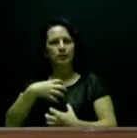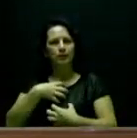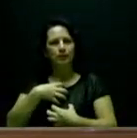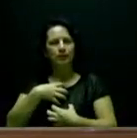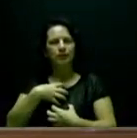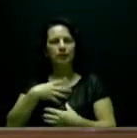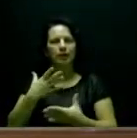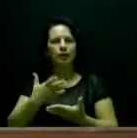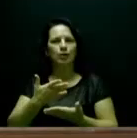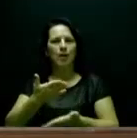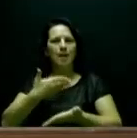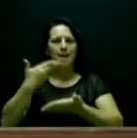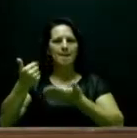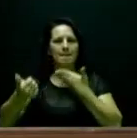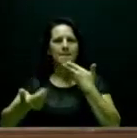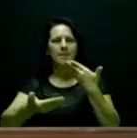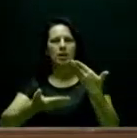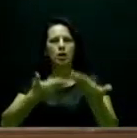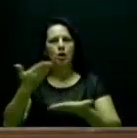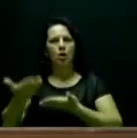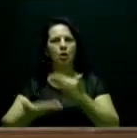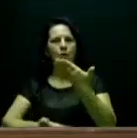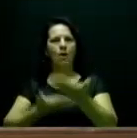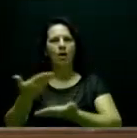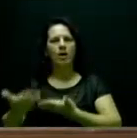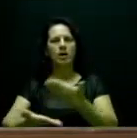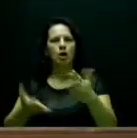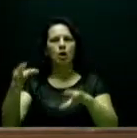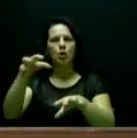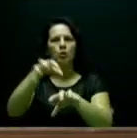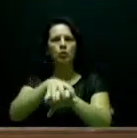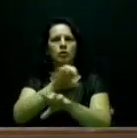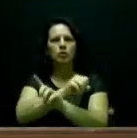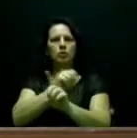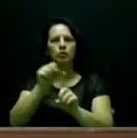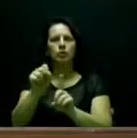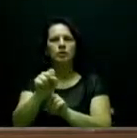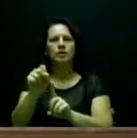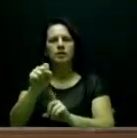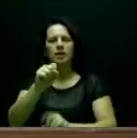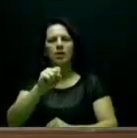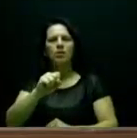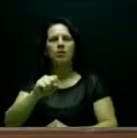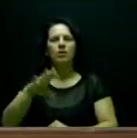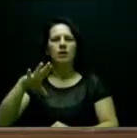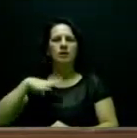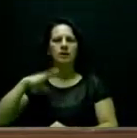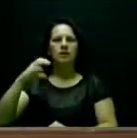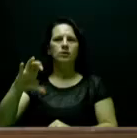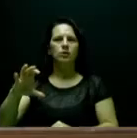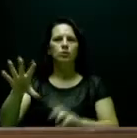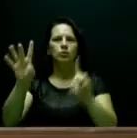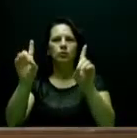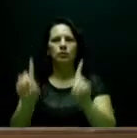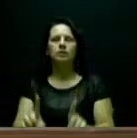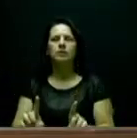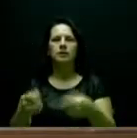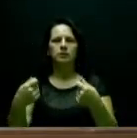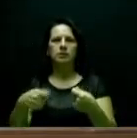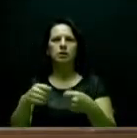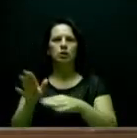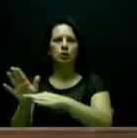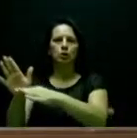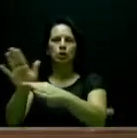proporcionar melhor desenvolvimento e maior inclusão social aos munícipes com deficiência, que necessitam